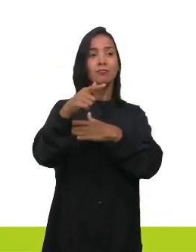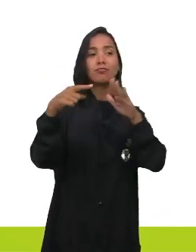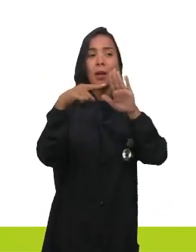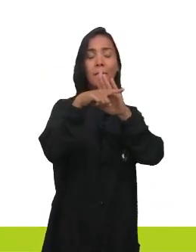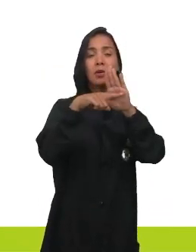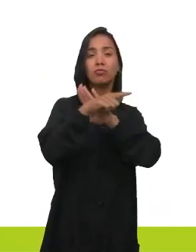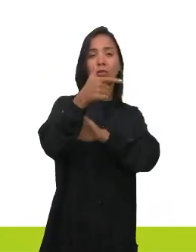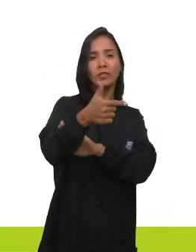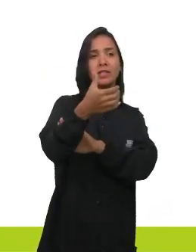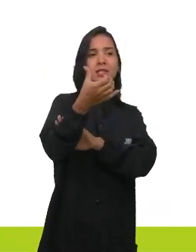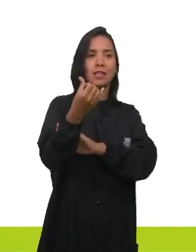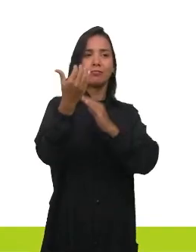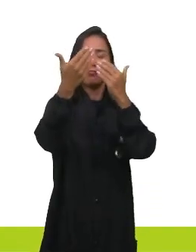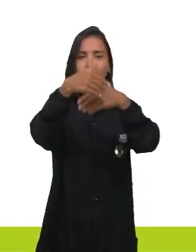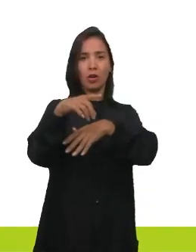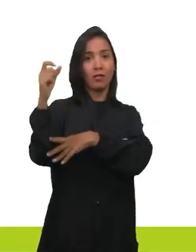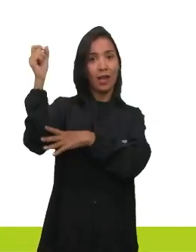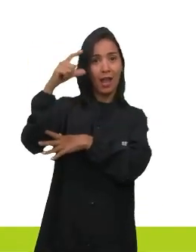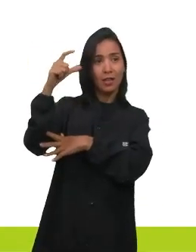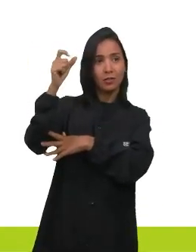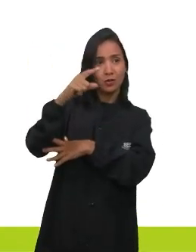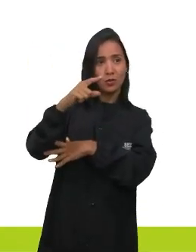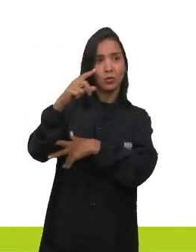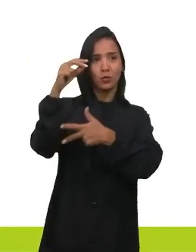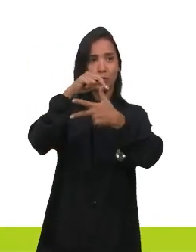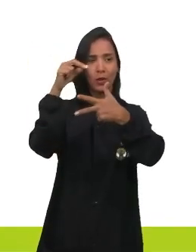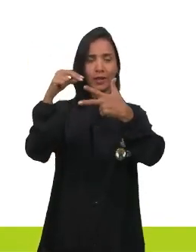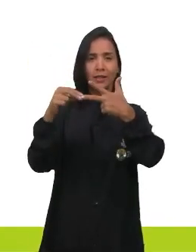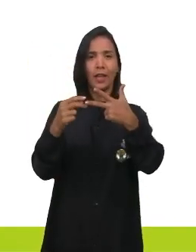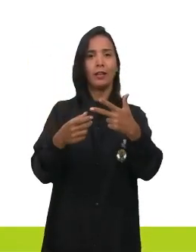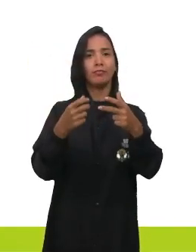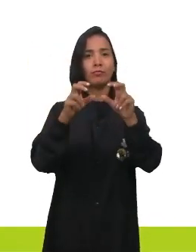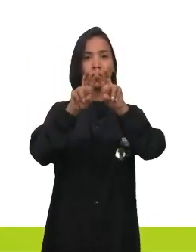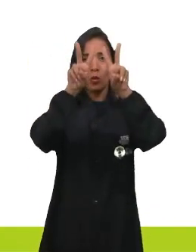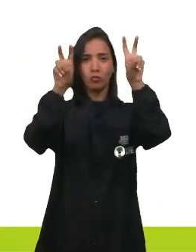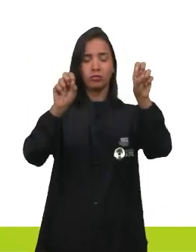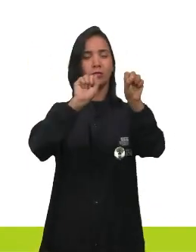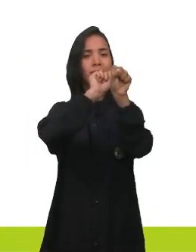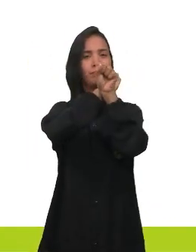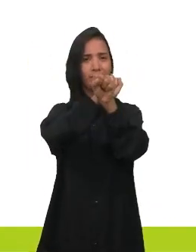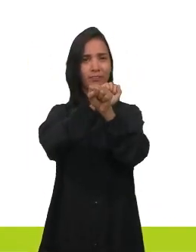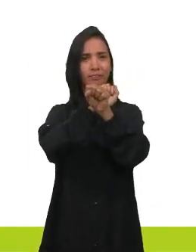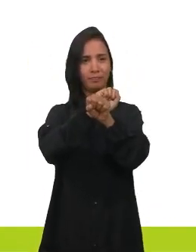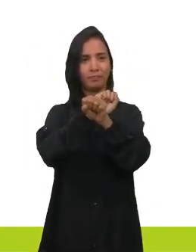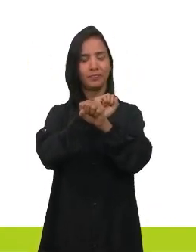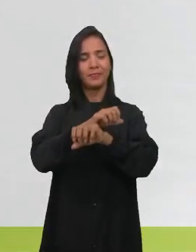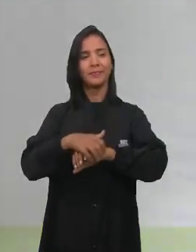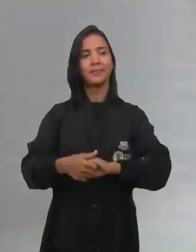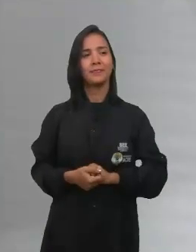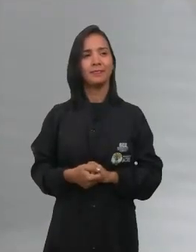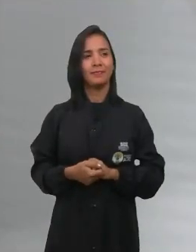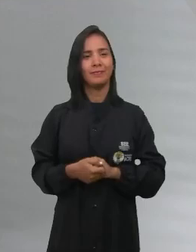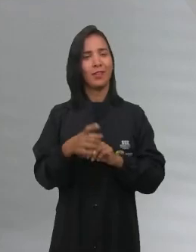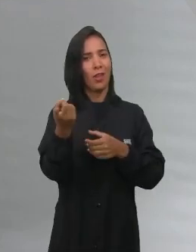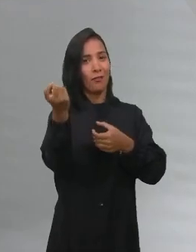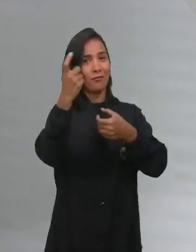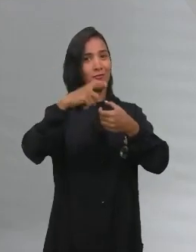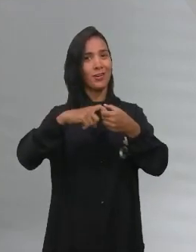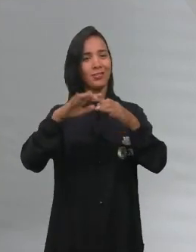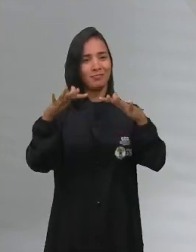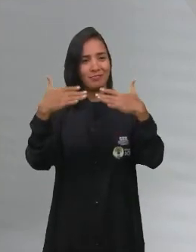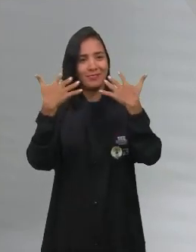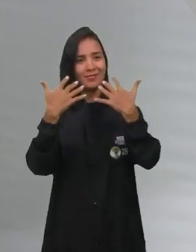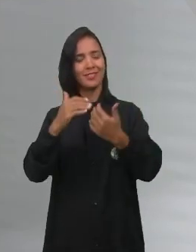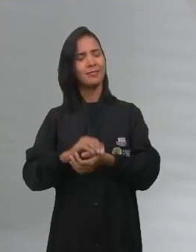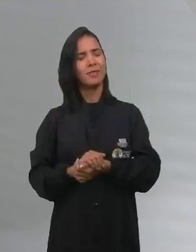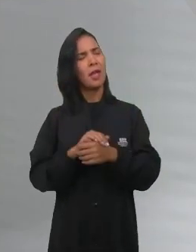Então, começamos aí pelo título, A Escravidão. Volta aqui comigo na tela. Mas,